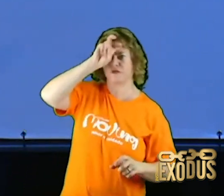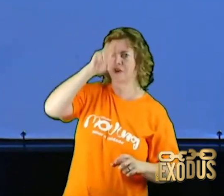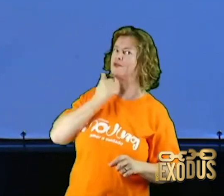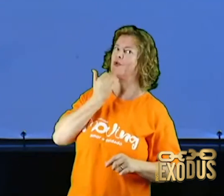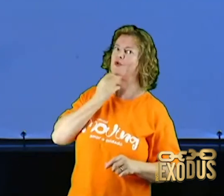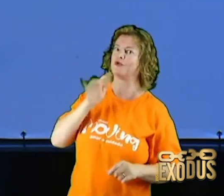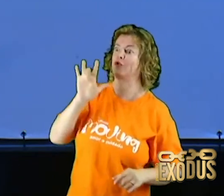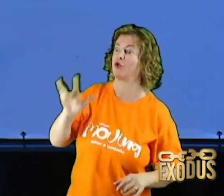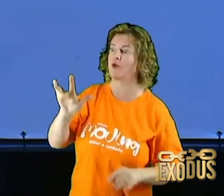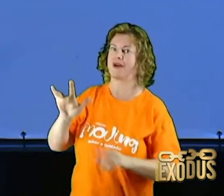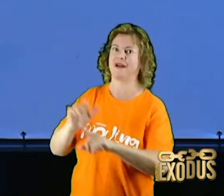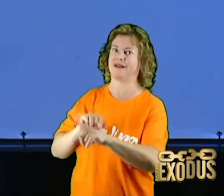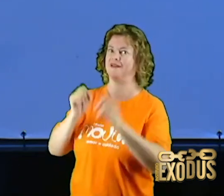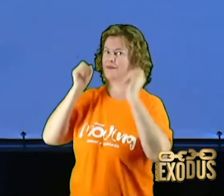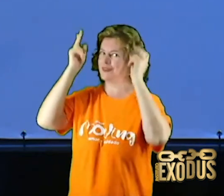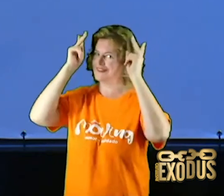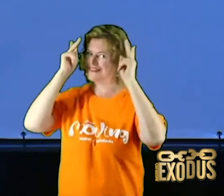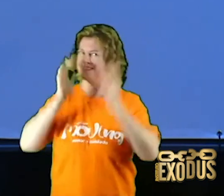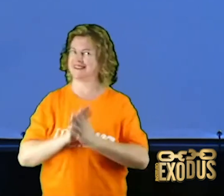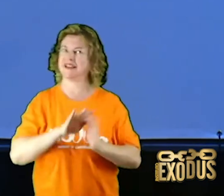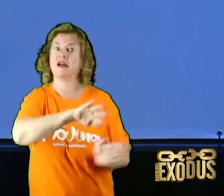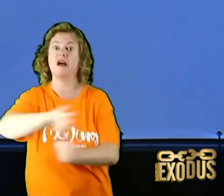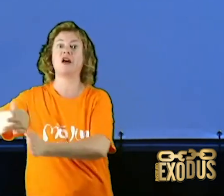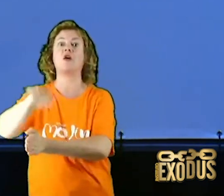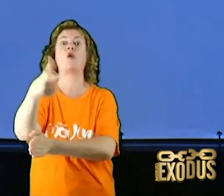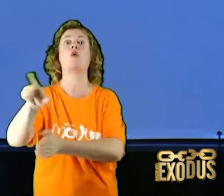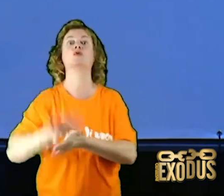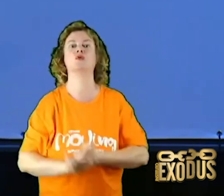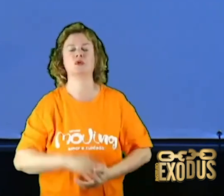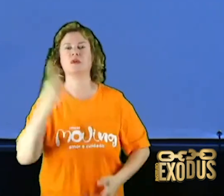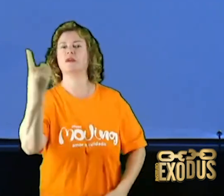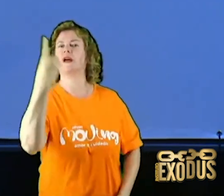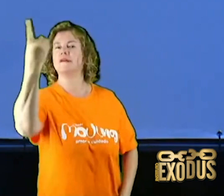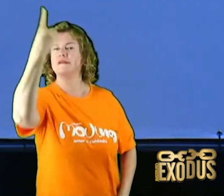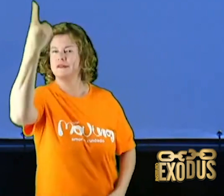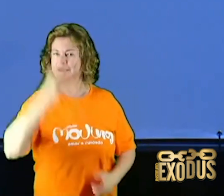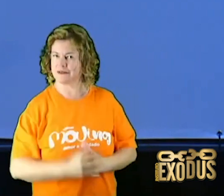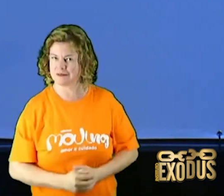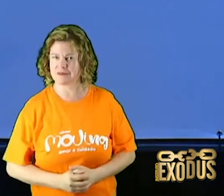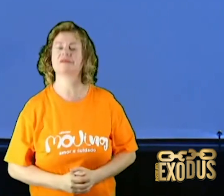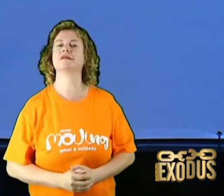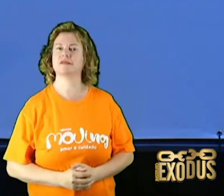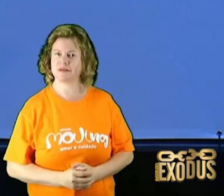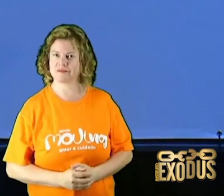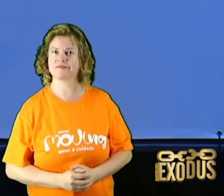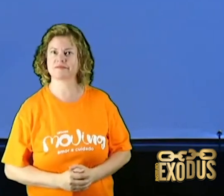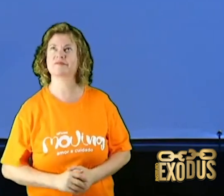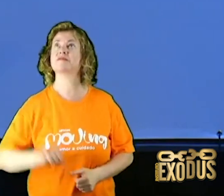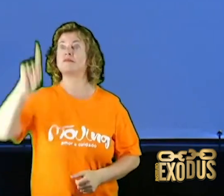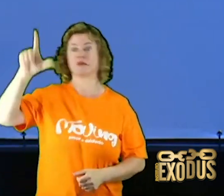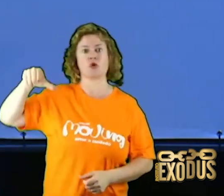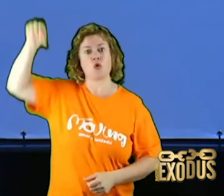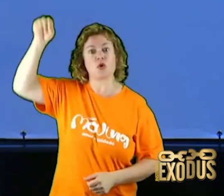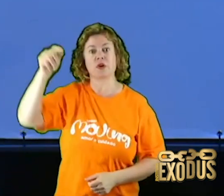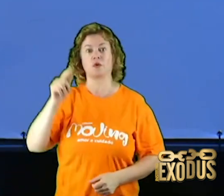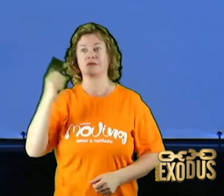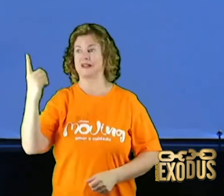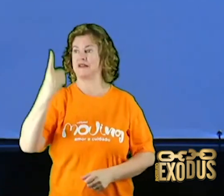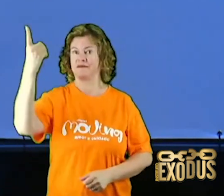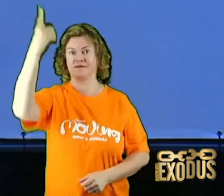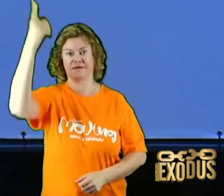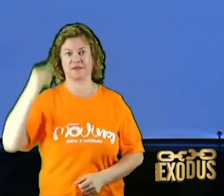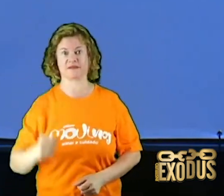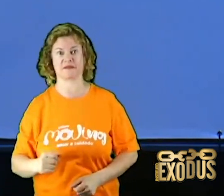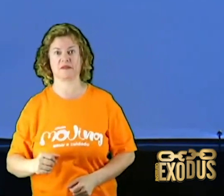um exército, Deus levantou Davi, porque o exército podia enfrentar o gigante. Ele levanta uma pessoa com